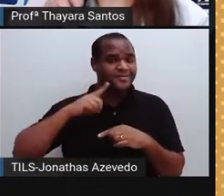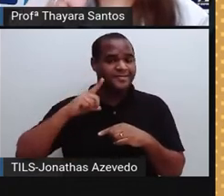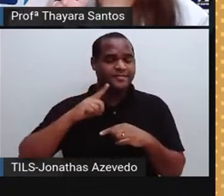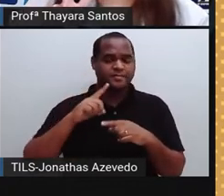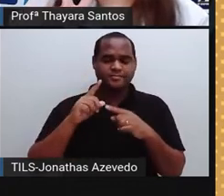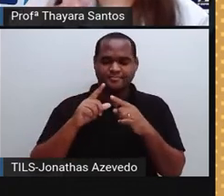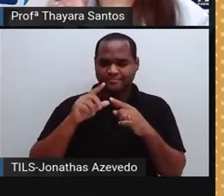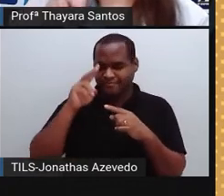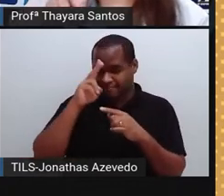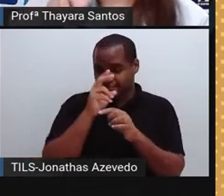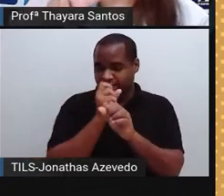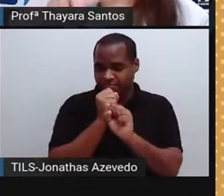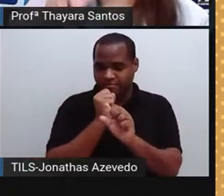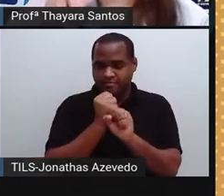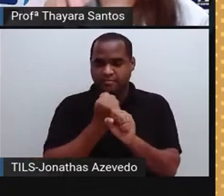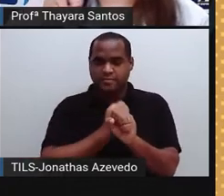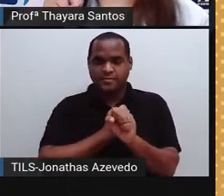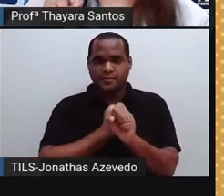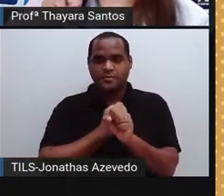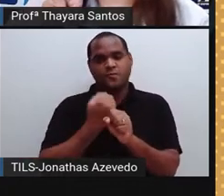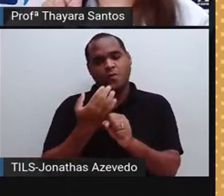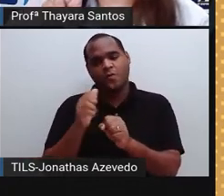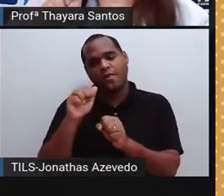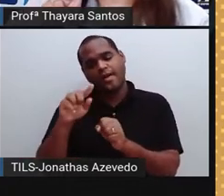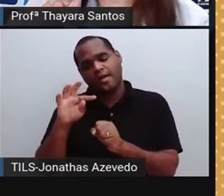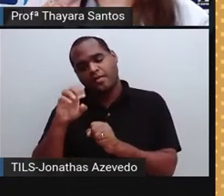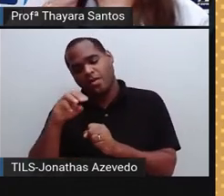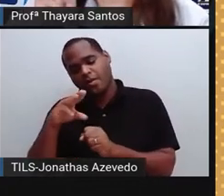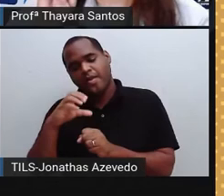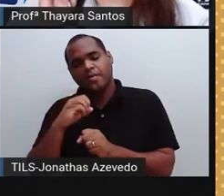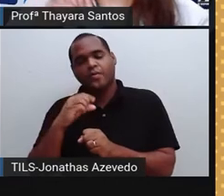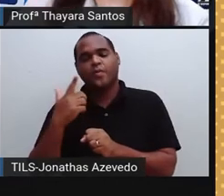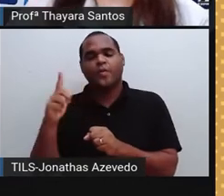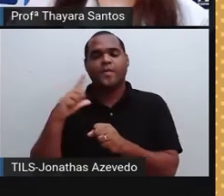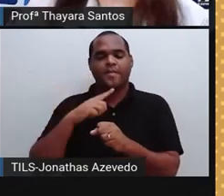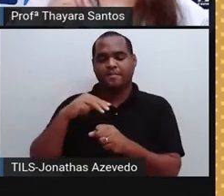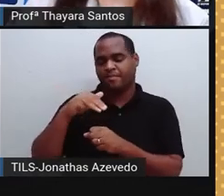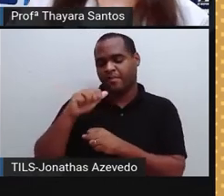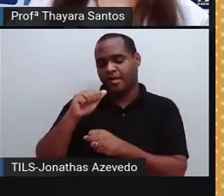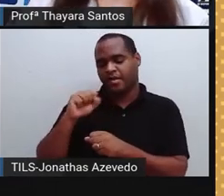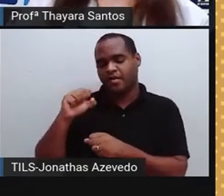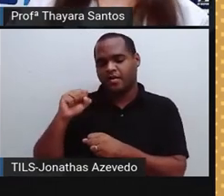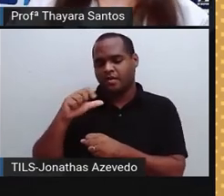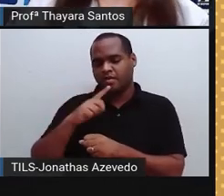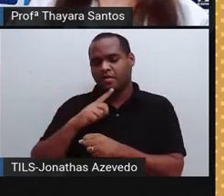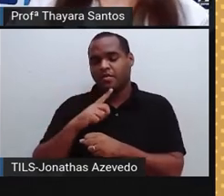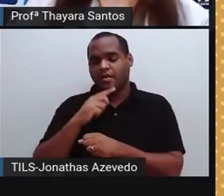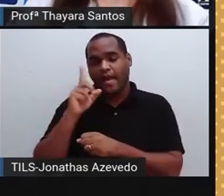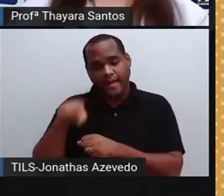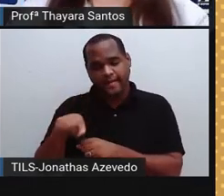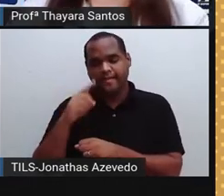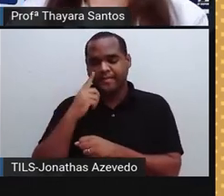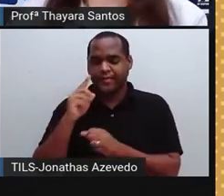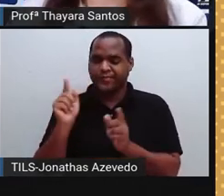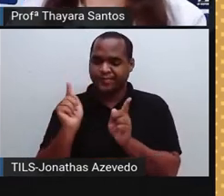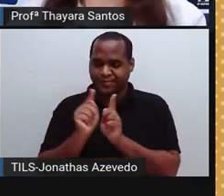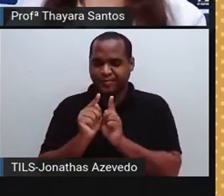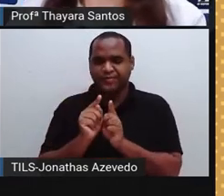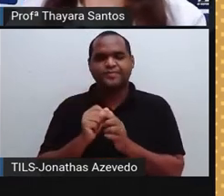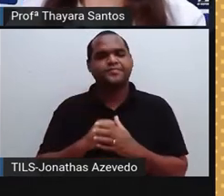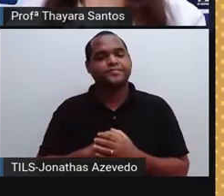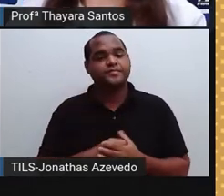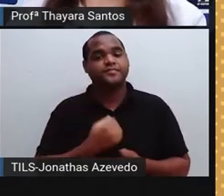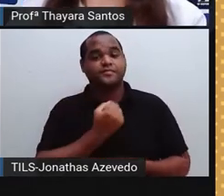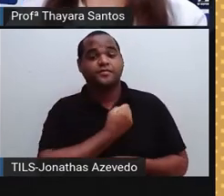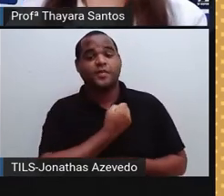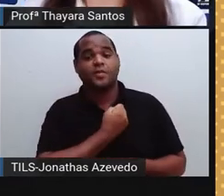químico vão ter dois números. Um é o número atômico, o outro é o número de massa. E o número atômico geralmente é o menor. Então, qual é o menor número que